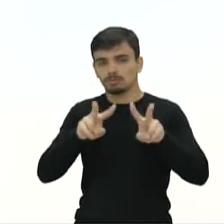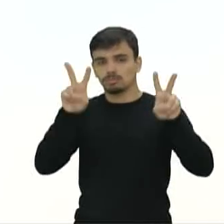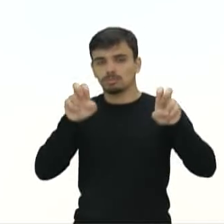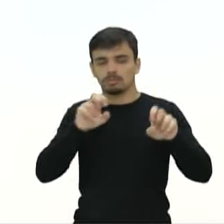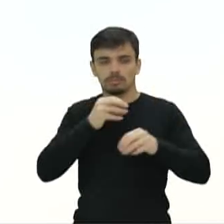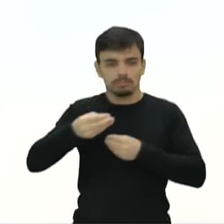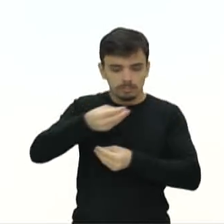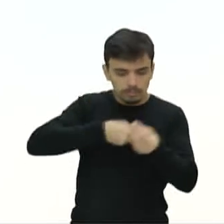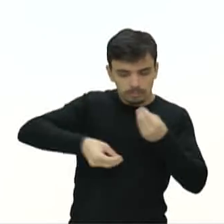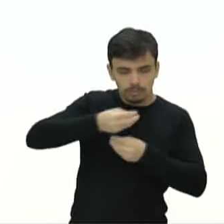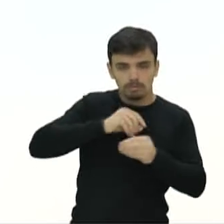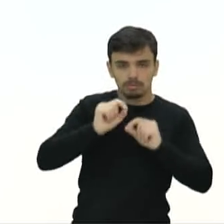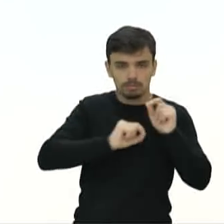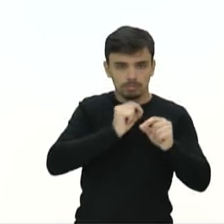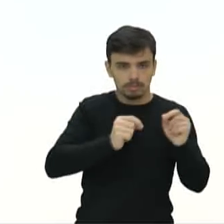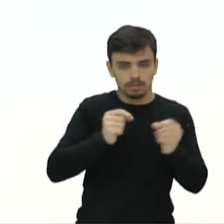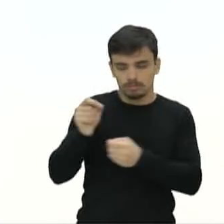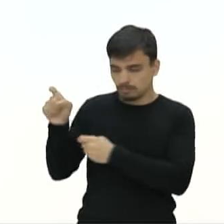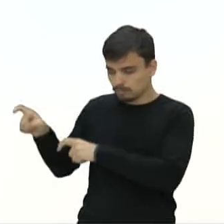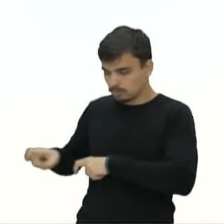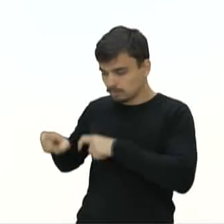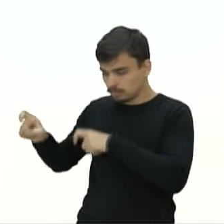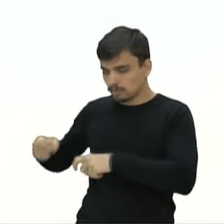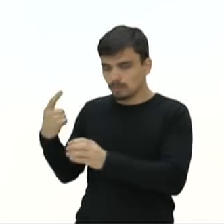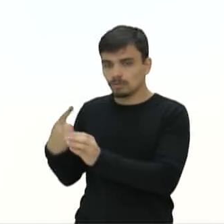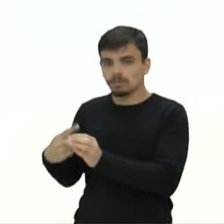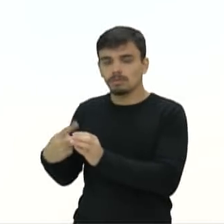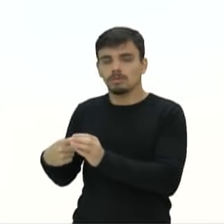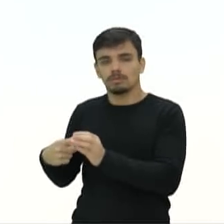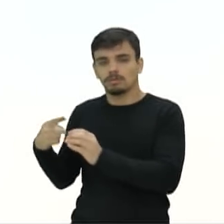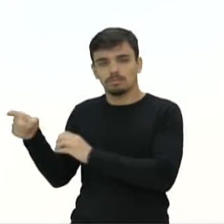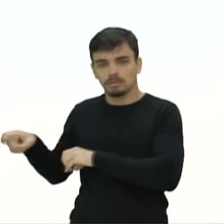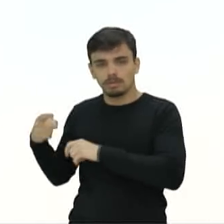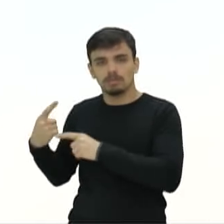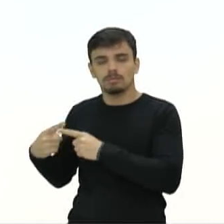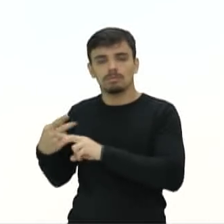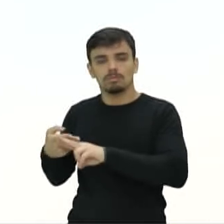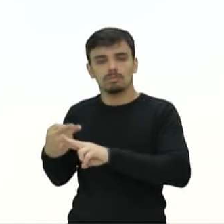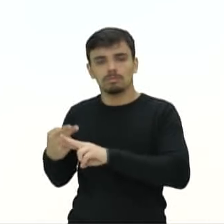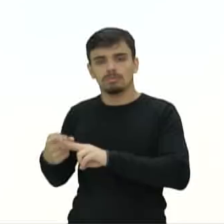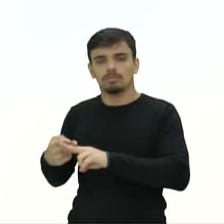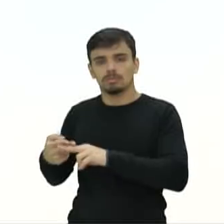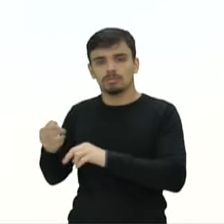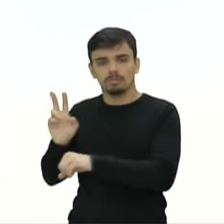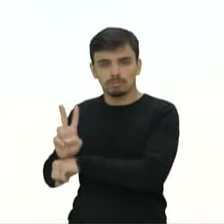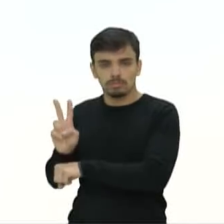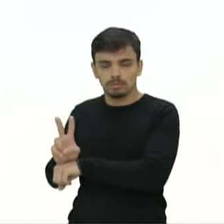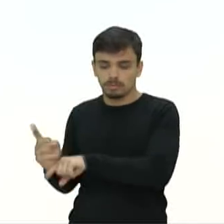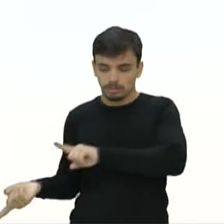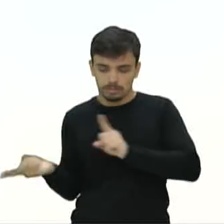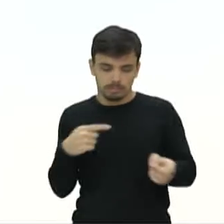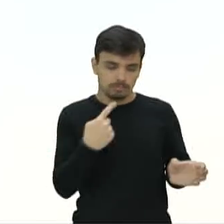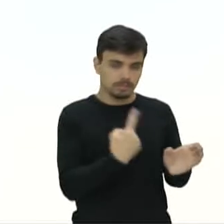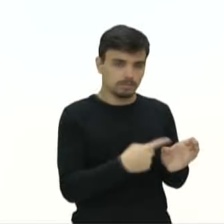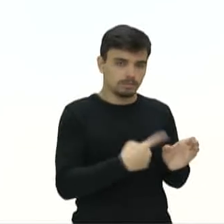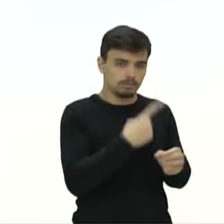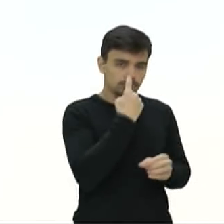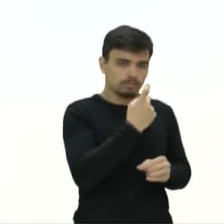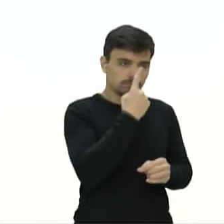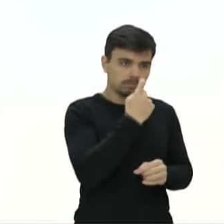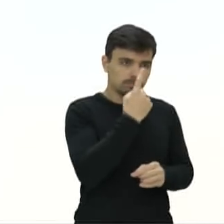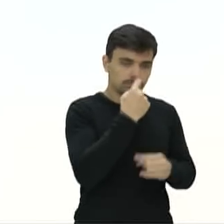que envolve tanto as áreas rurais com o uso dos defensivos agrícolas e a questão que envolve as áreas urbanas, com o lixo